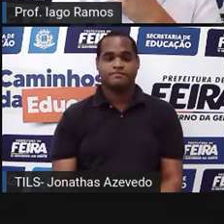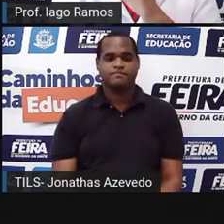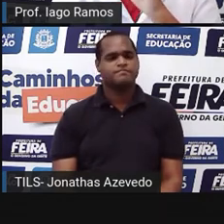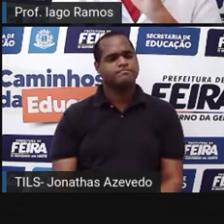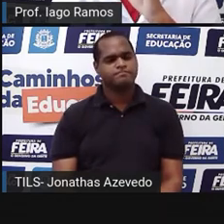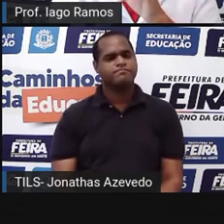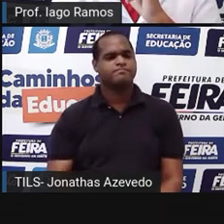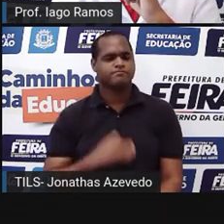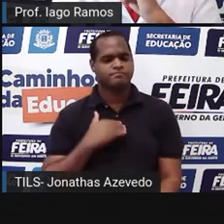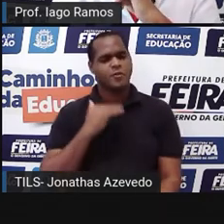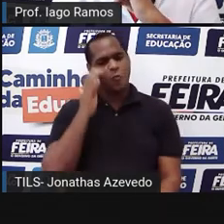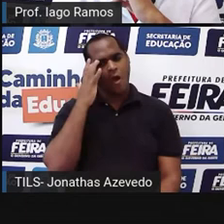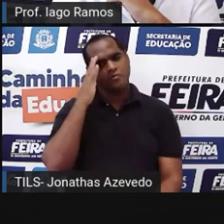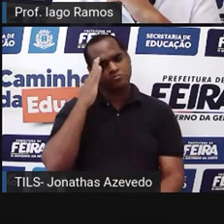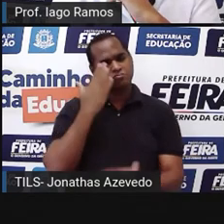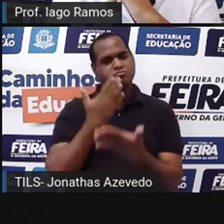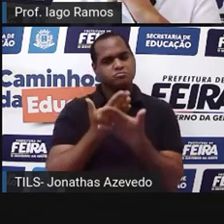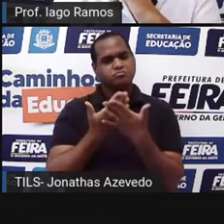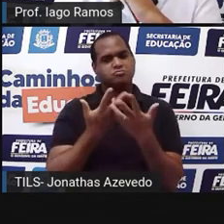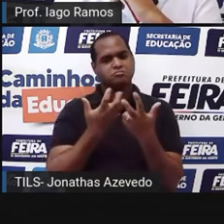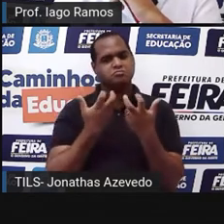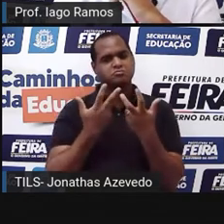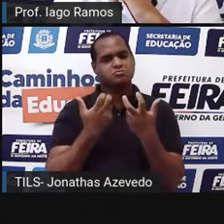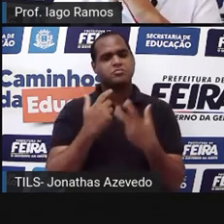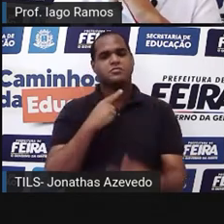Eu acredito que você já começou a perceber.